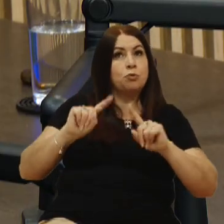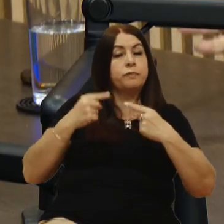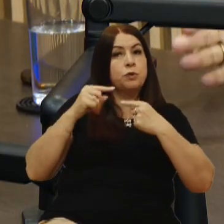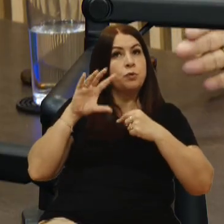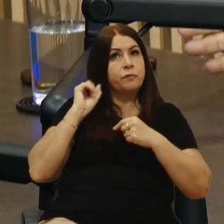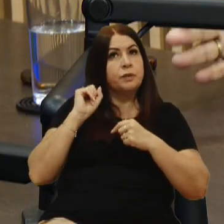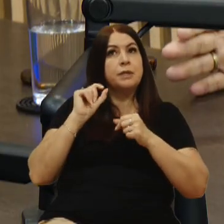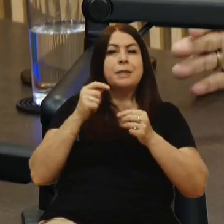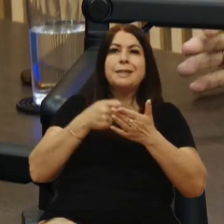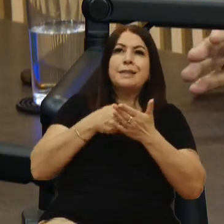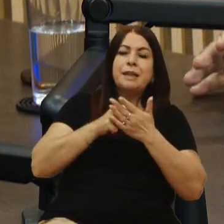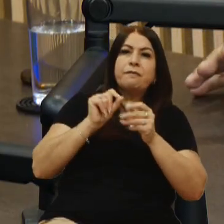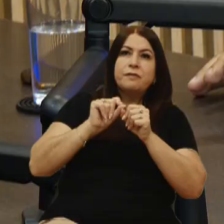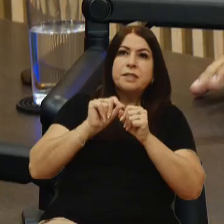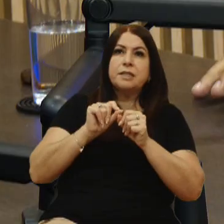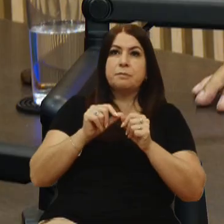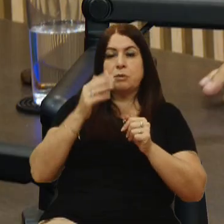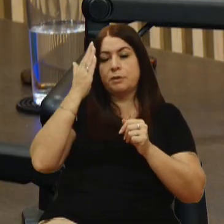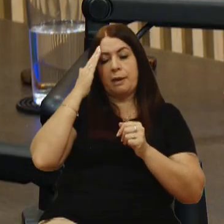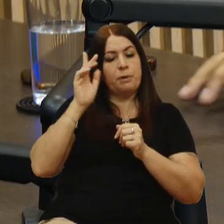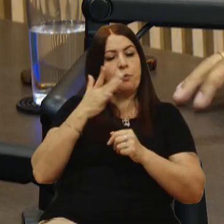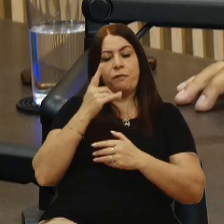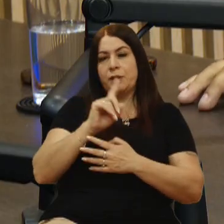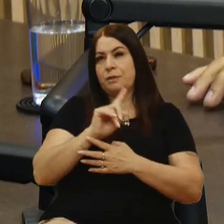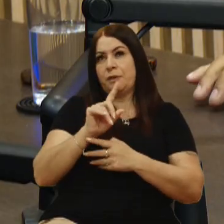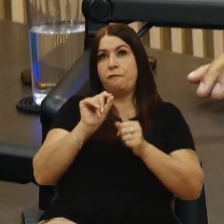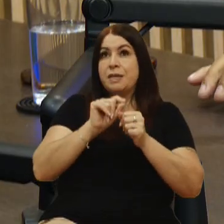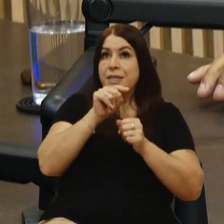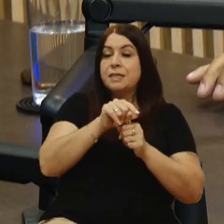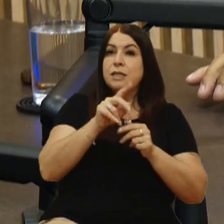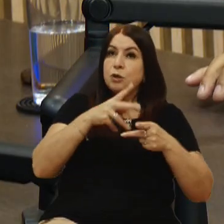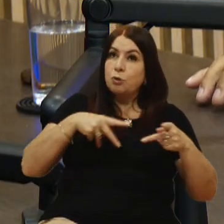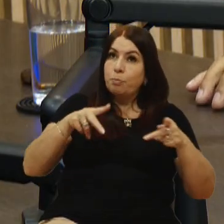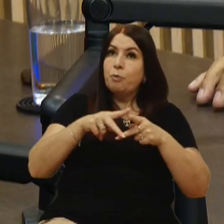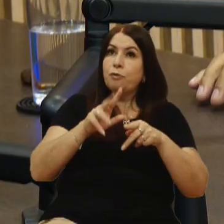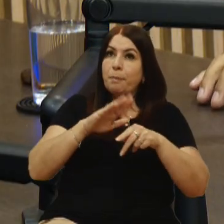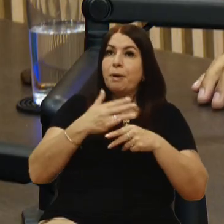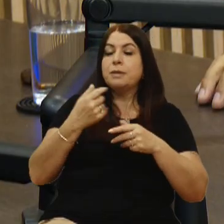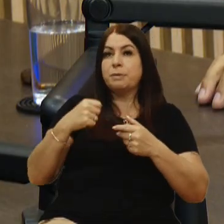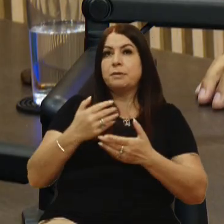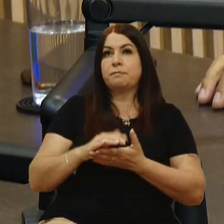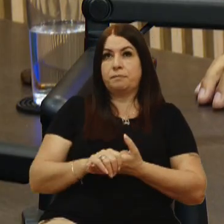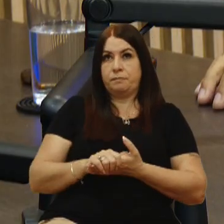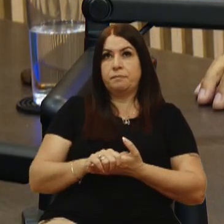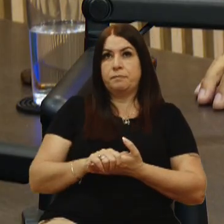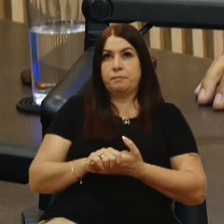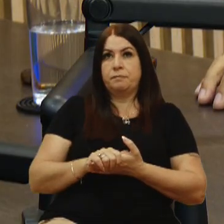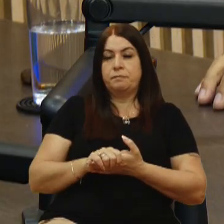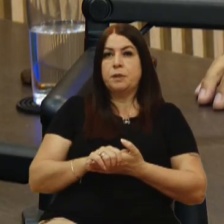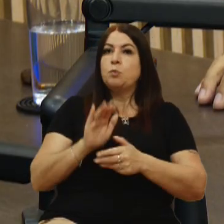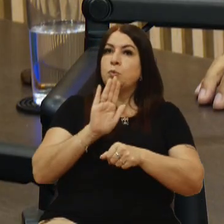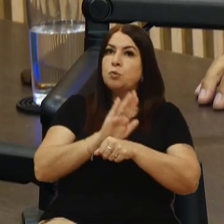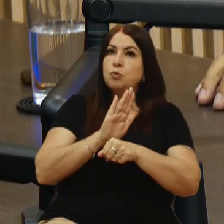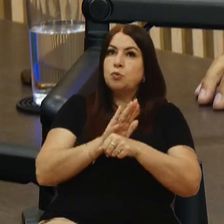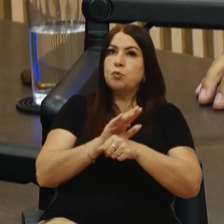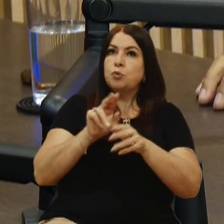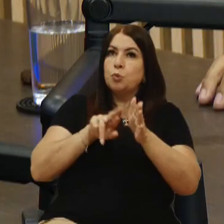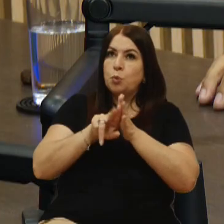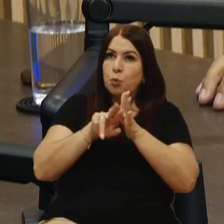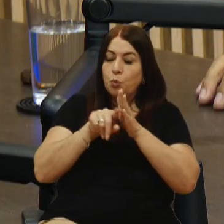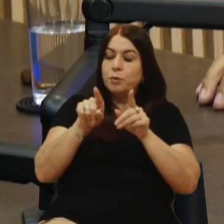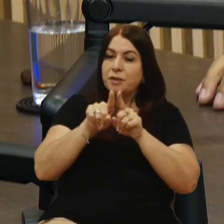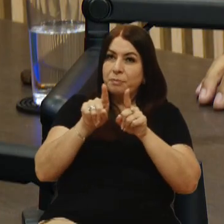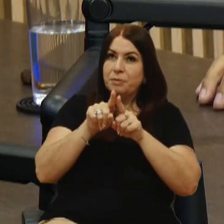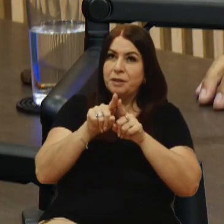e tentar fazer, porque a gente sabe que não é fácil, fazer aquilo que o povo mais precisa. Com o auxílio do Google aqui, também